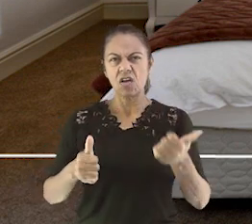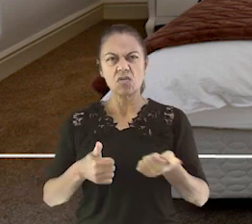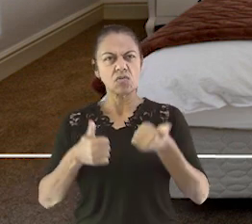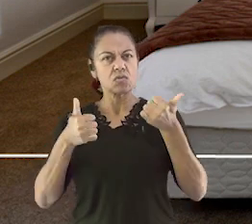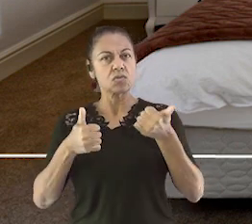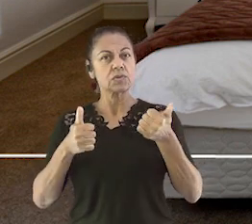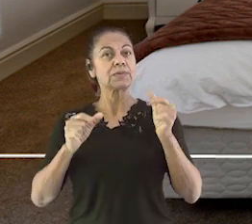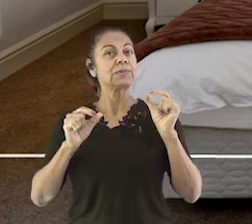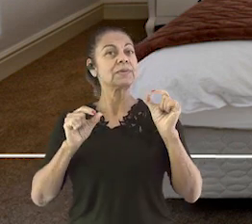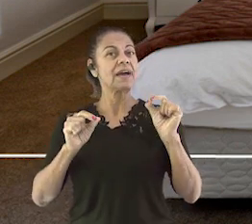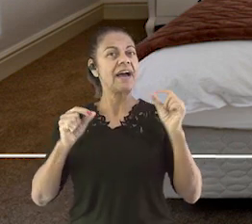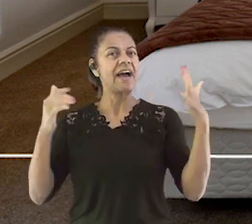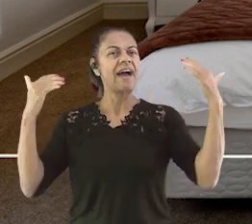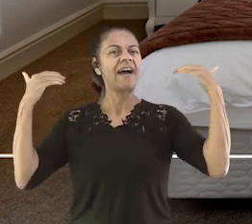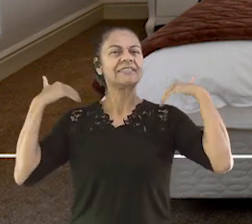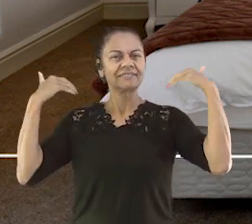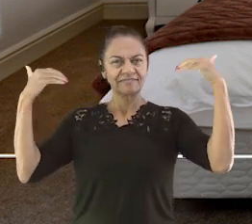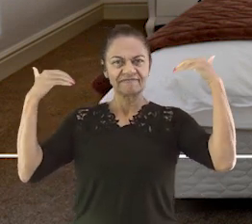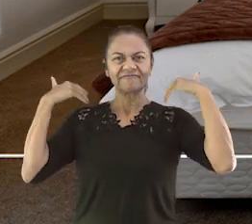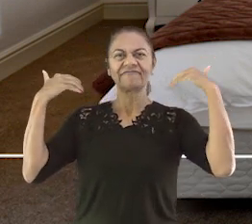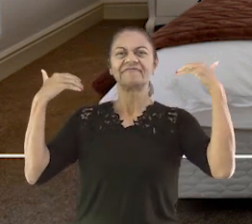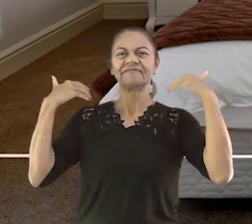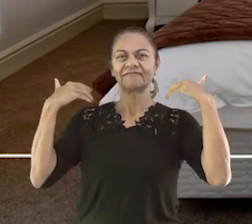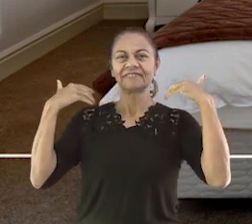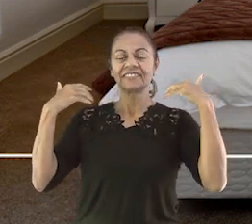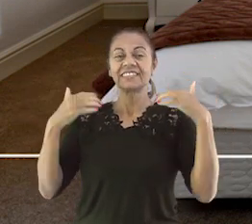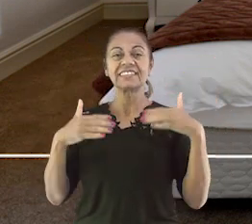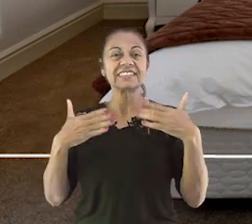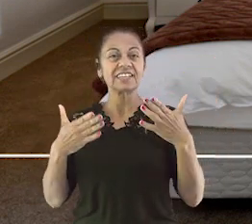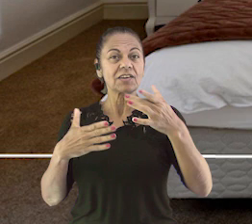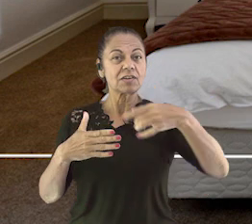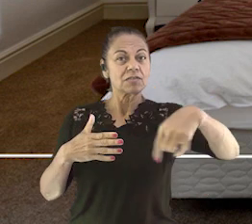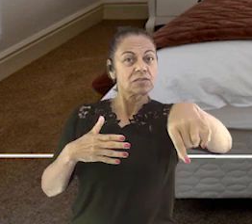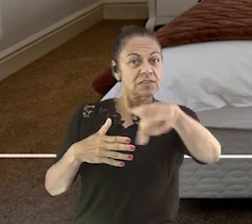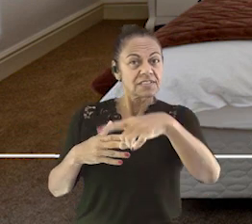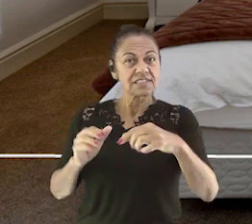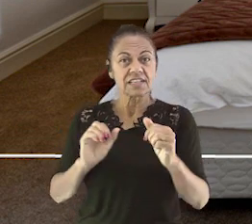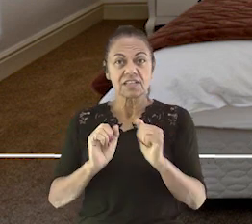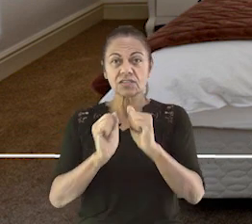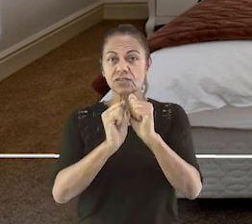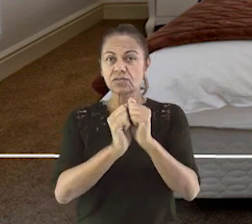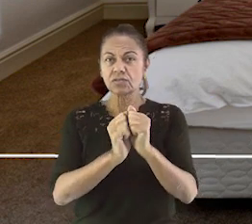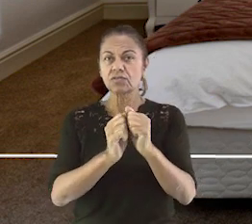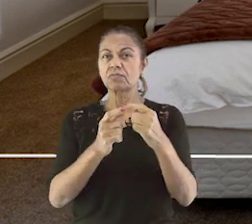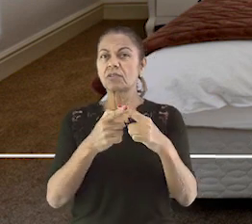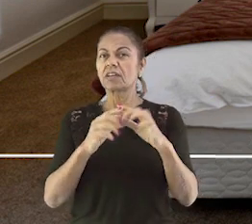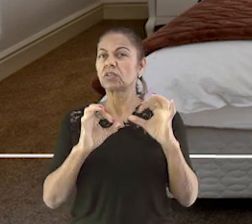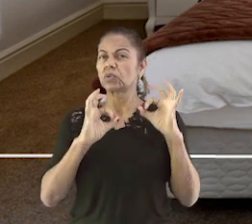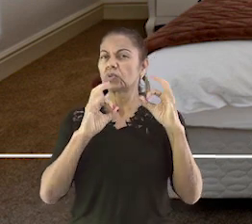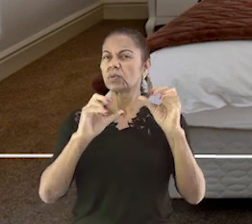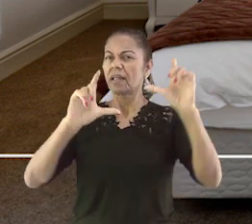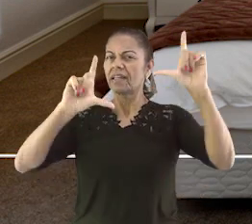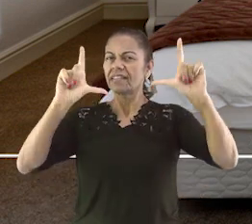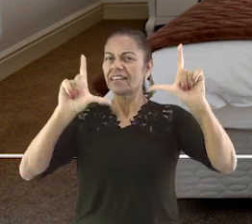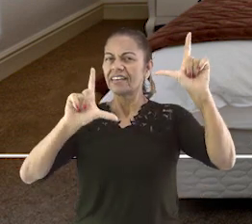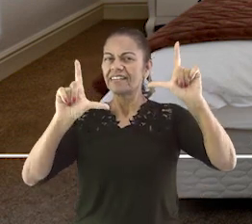com a ginástica. Então, fica aqui comigo, porque o Tudo TV só